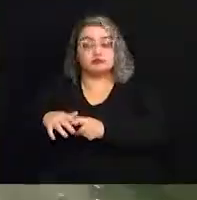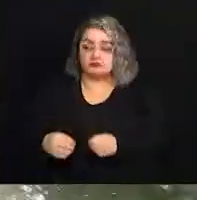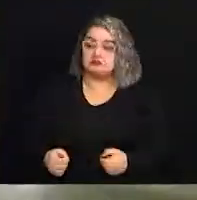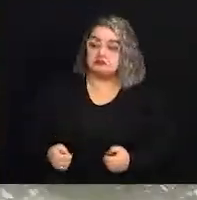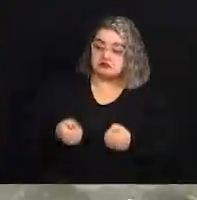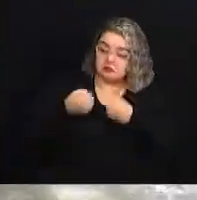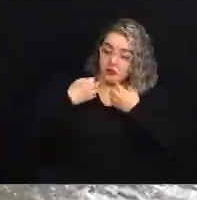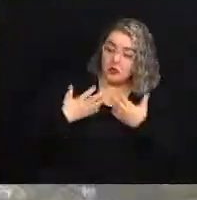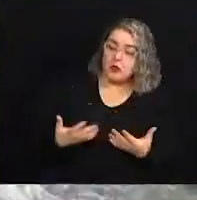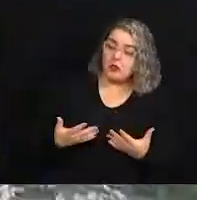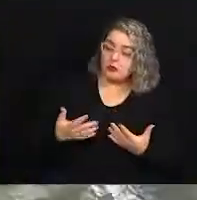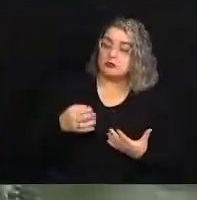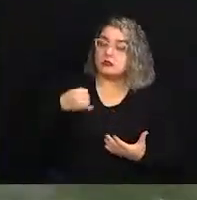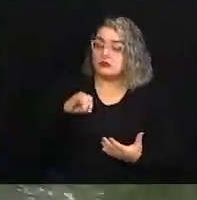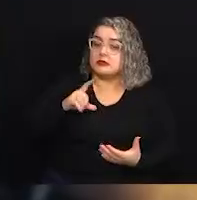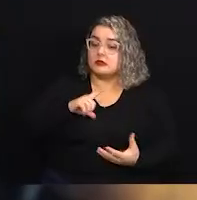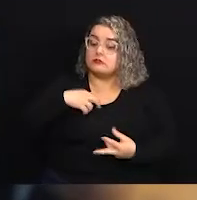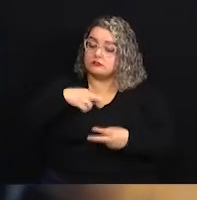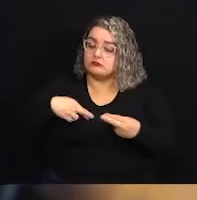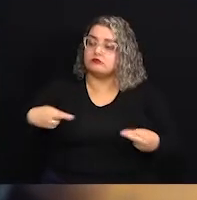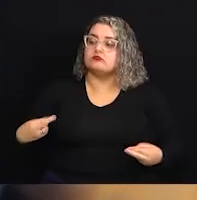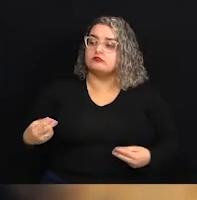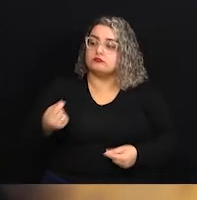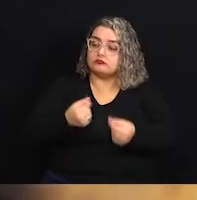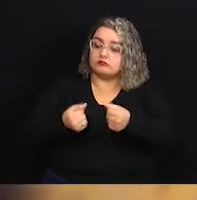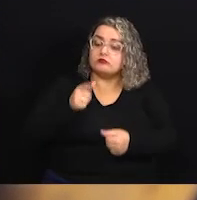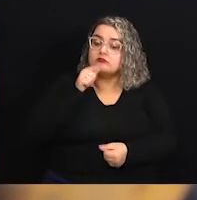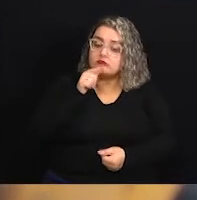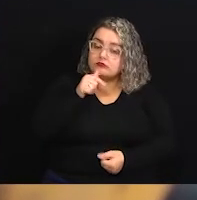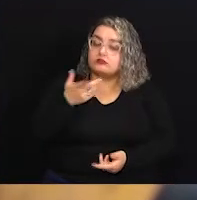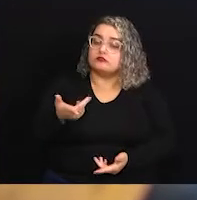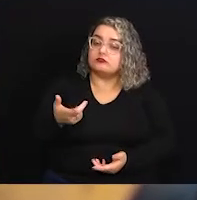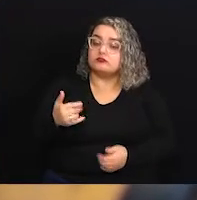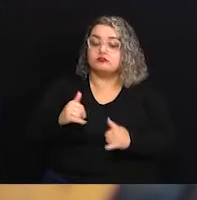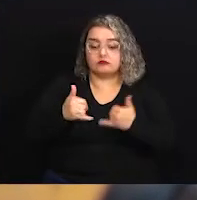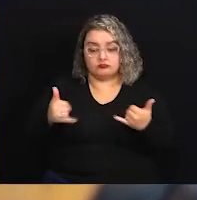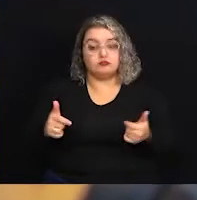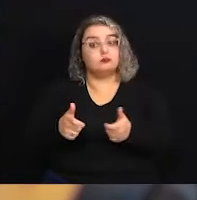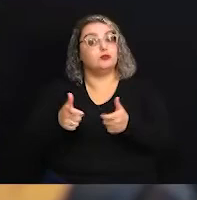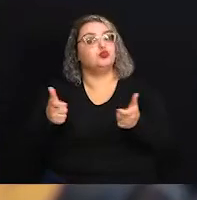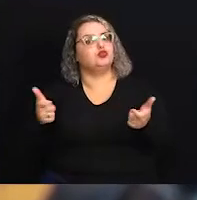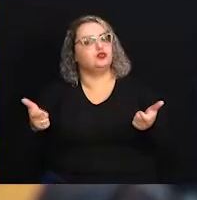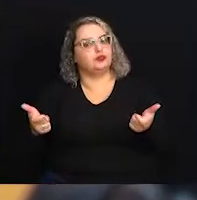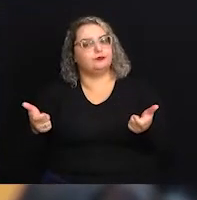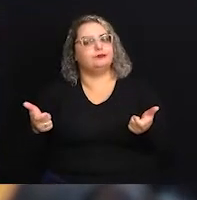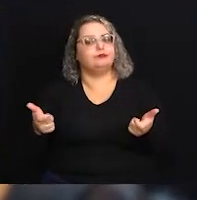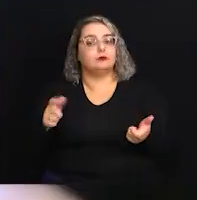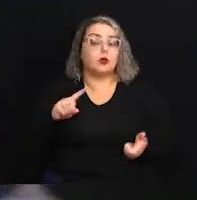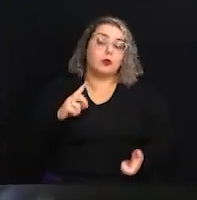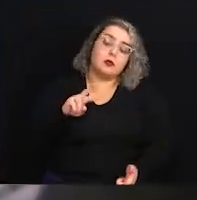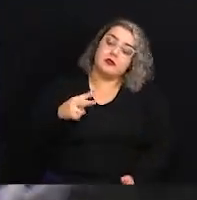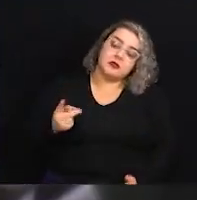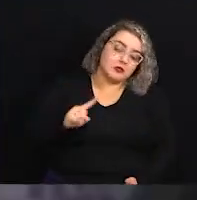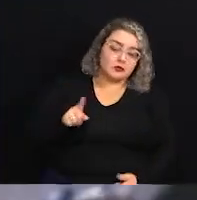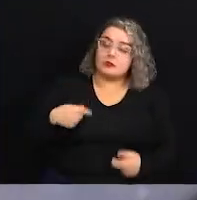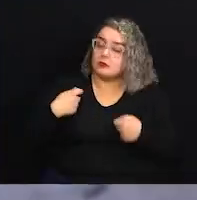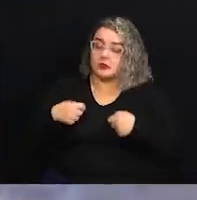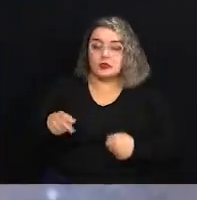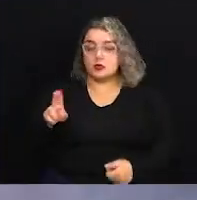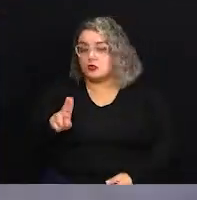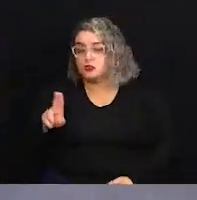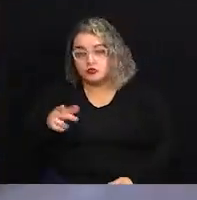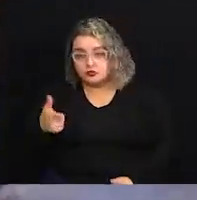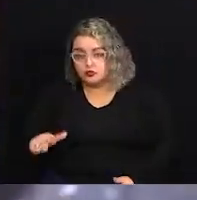Favorecido com a reciclagem, que contribui para uma economia de água e de energia muito grande, uma vez que não é necessário